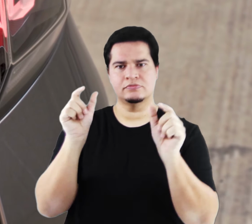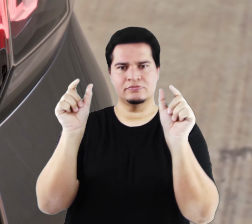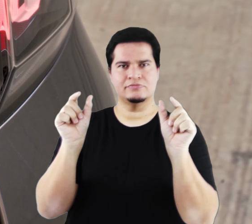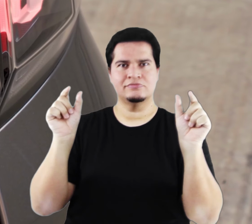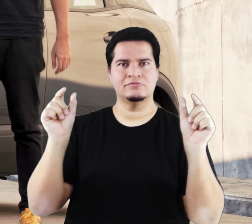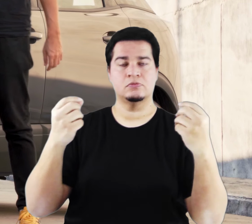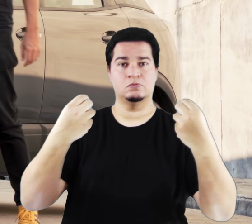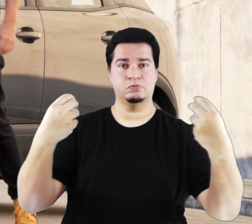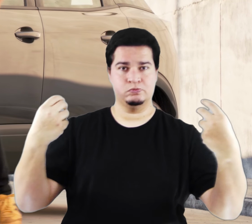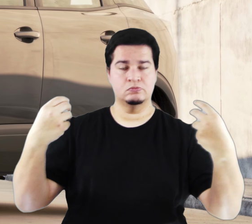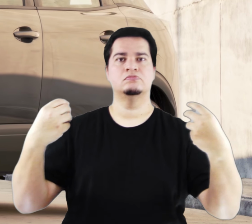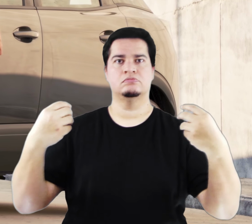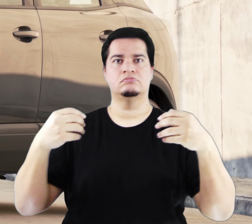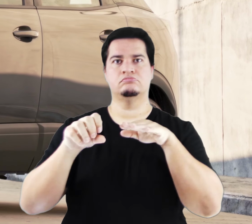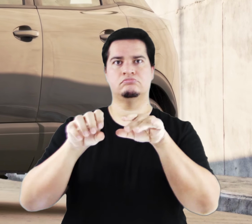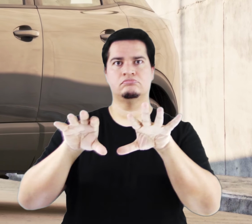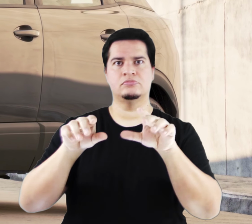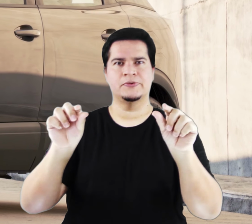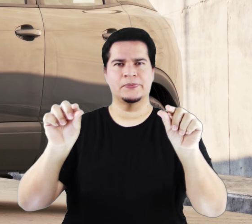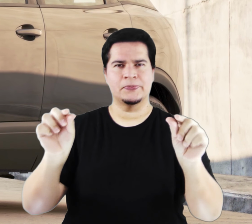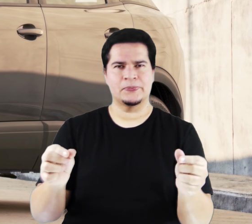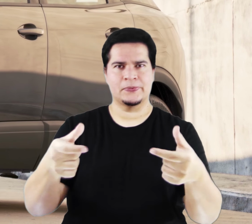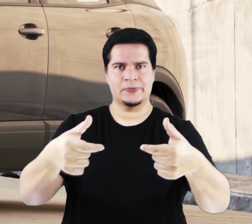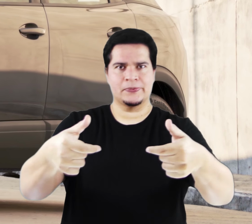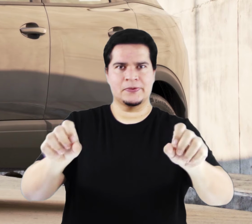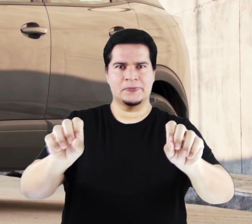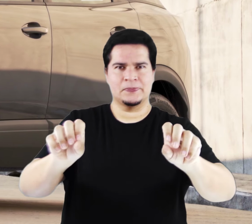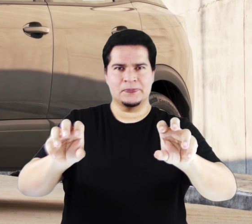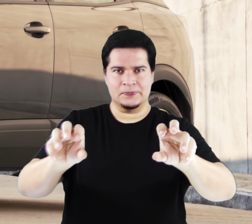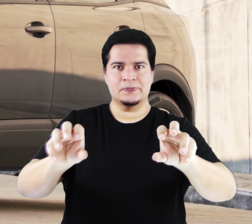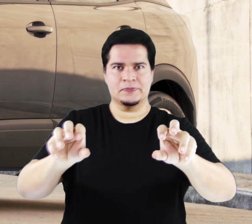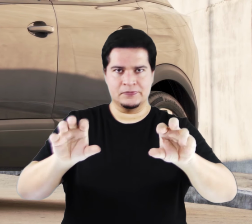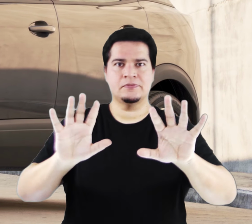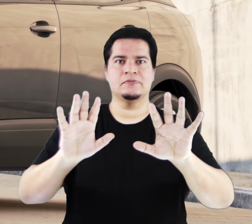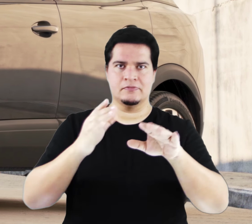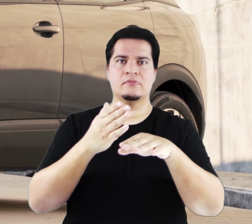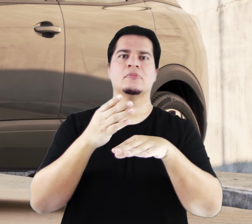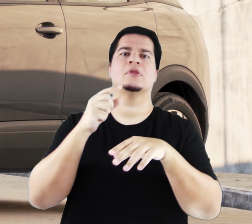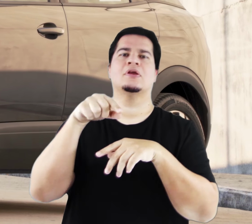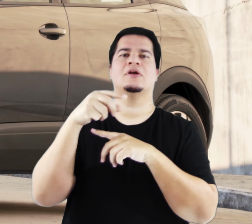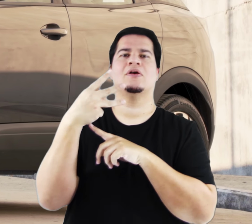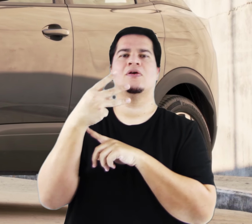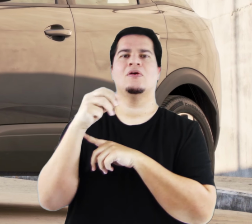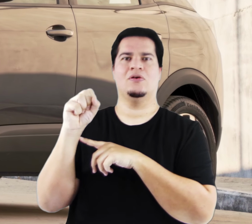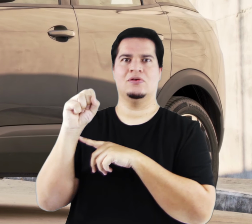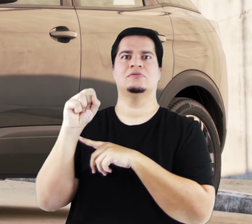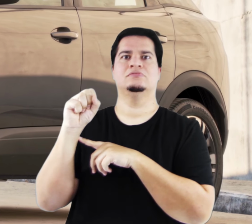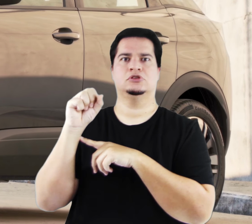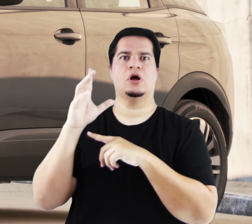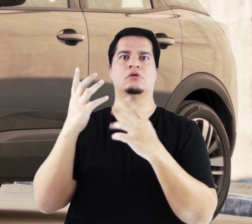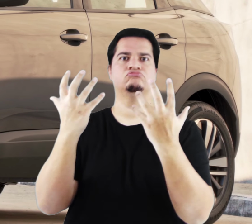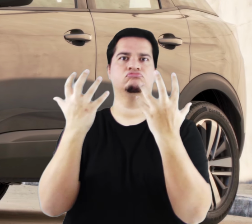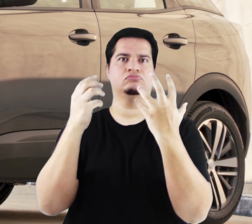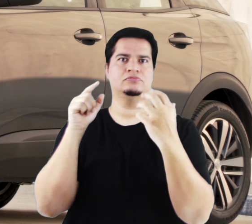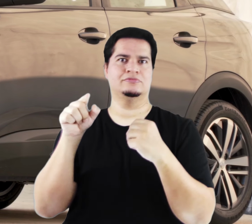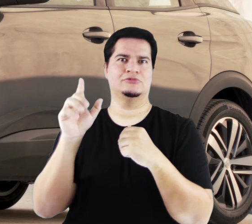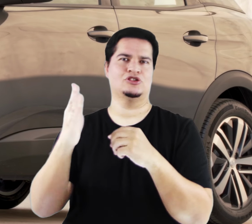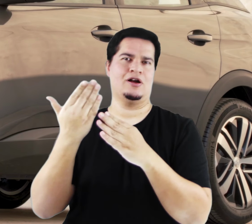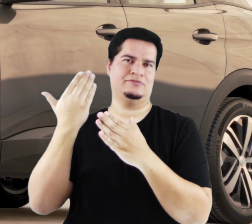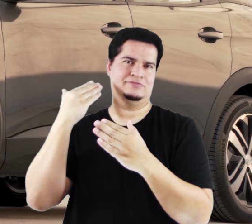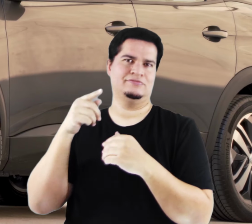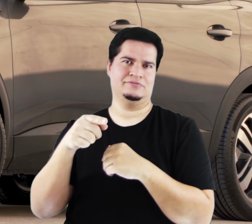LED. Foi uma reestilização muito feliz, porque o 3008 já era um veículo que tinha bastante presença, mas aqui realmente